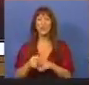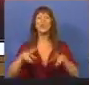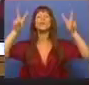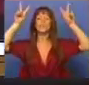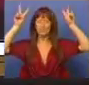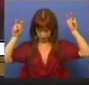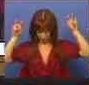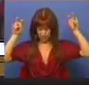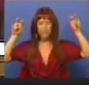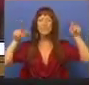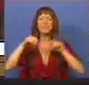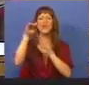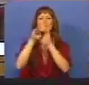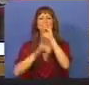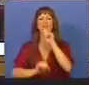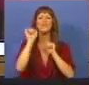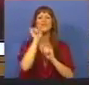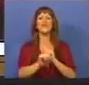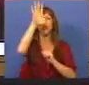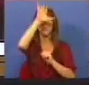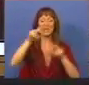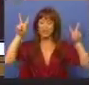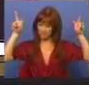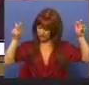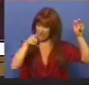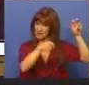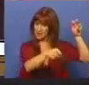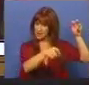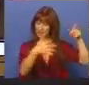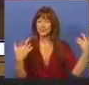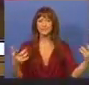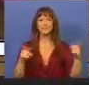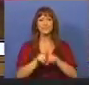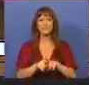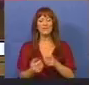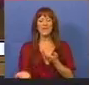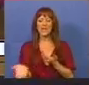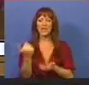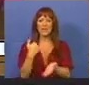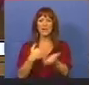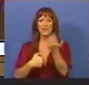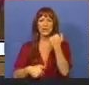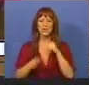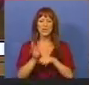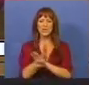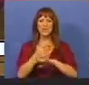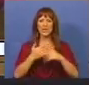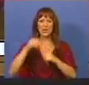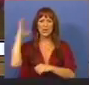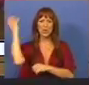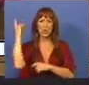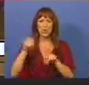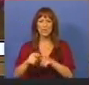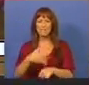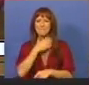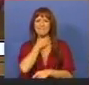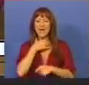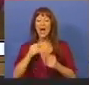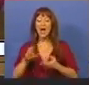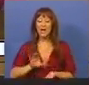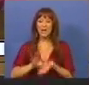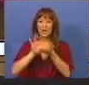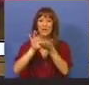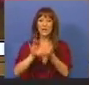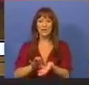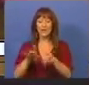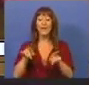passo a citar do programa do Governo, passo a citar, retirar o setor da cultura da asfixia